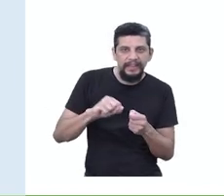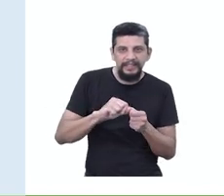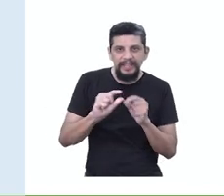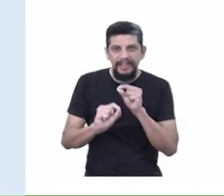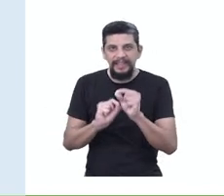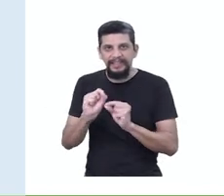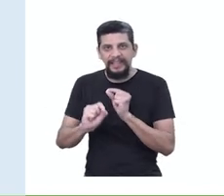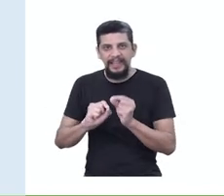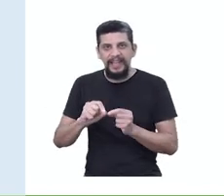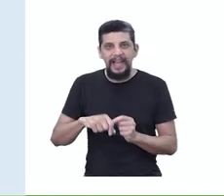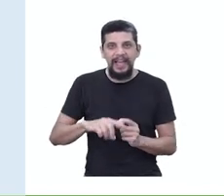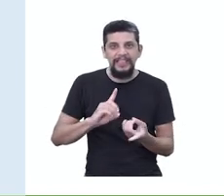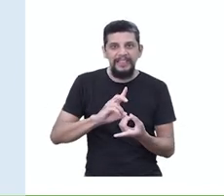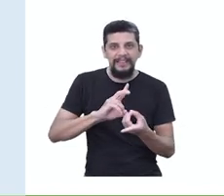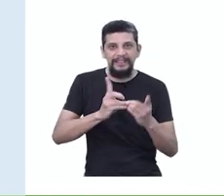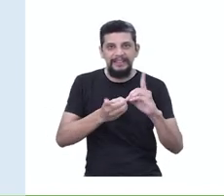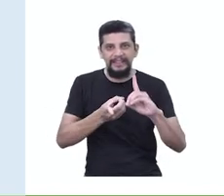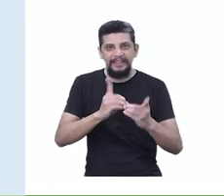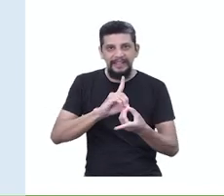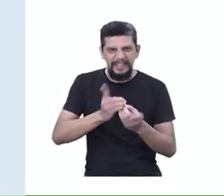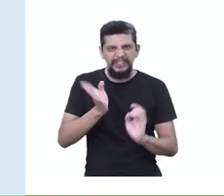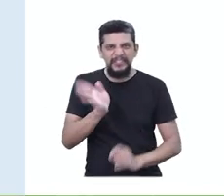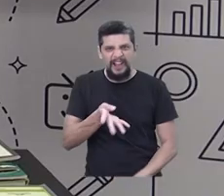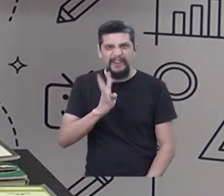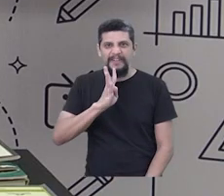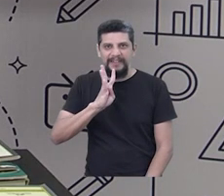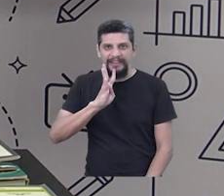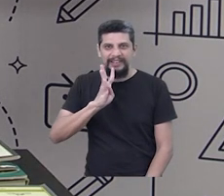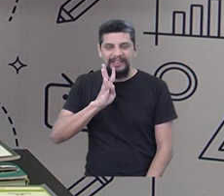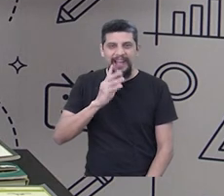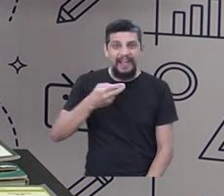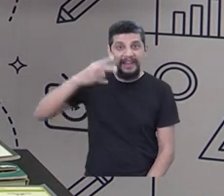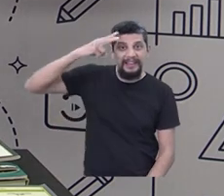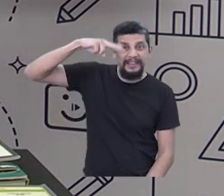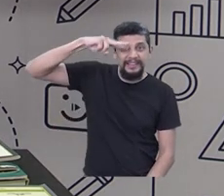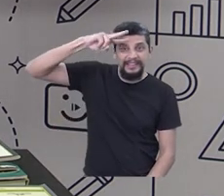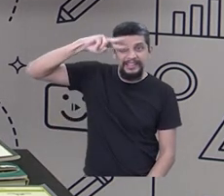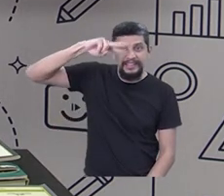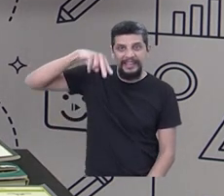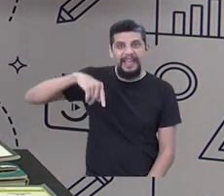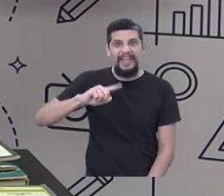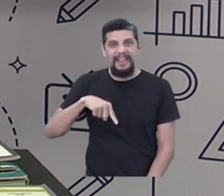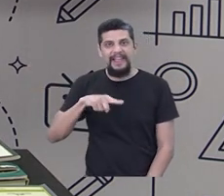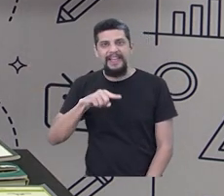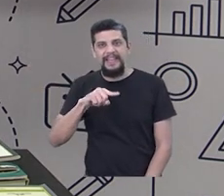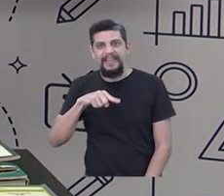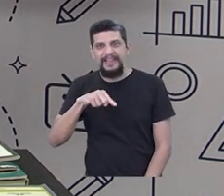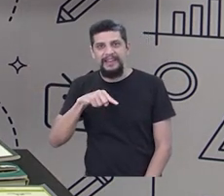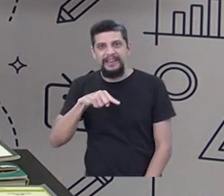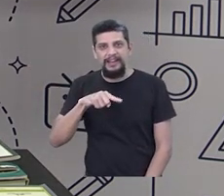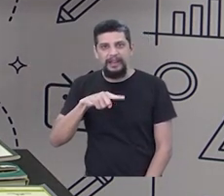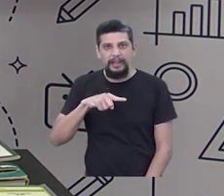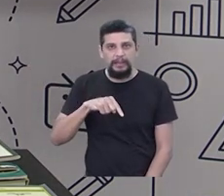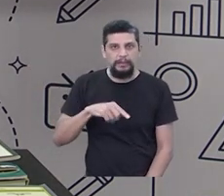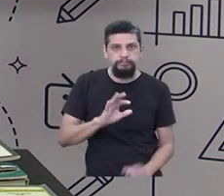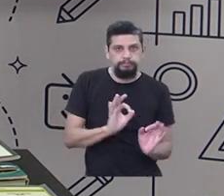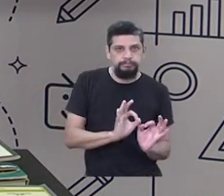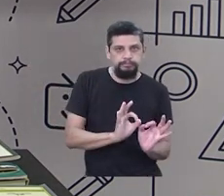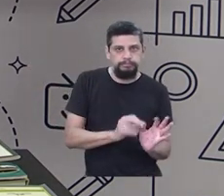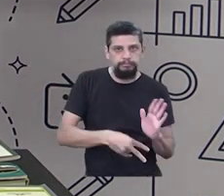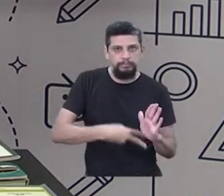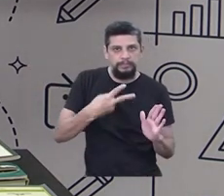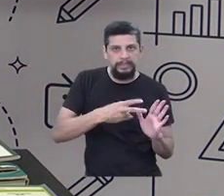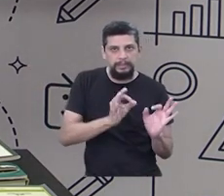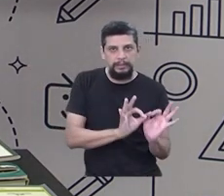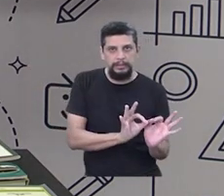realizar aquela nossa dinâmica que vocês já conhecem. A história é. Segunda